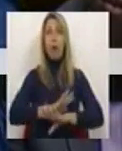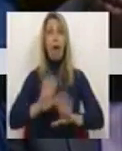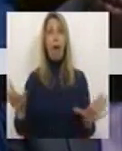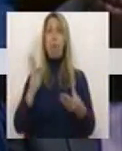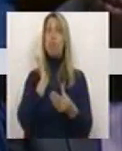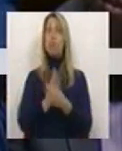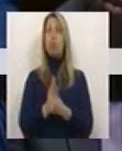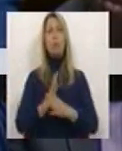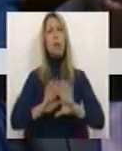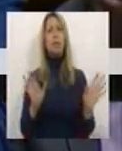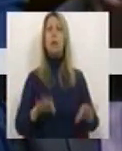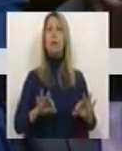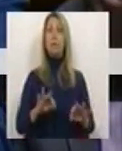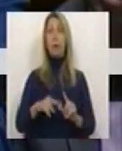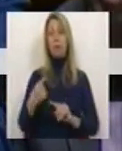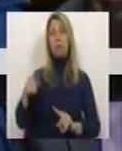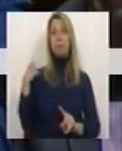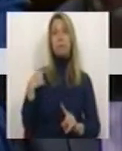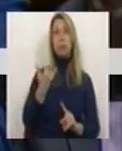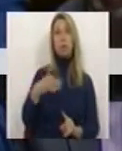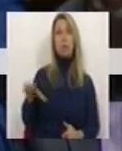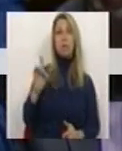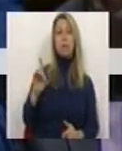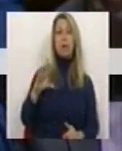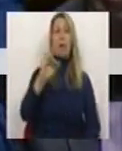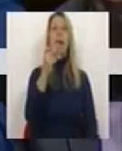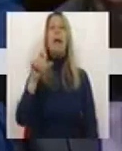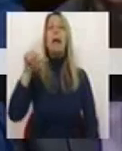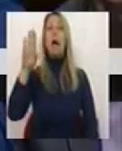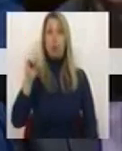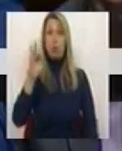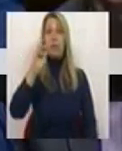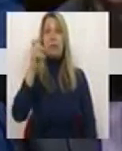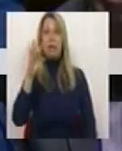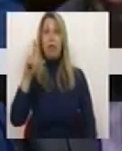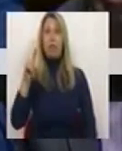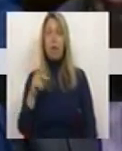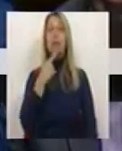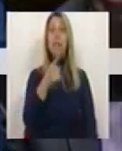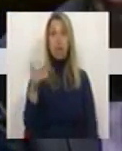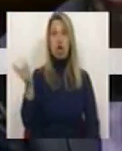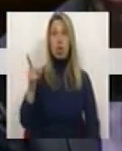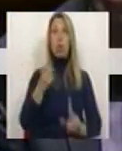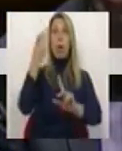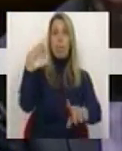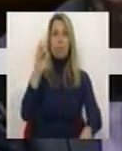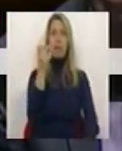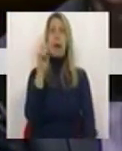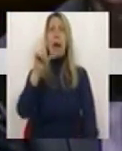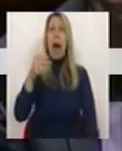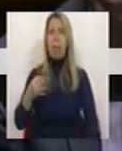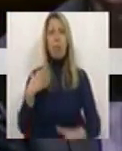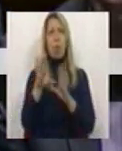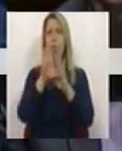como morto no final de 2016. Carlos Gomes Silva dizia em julho passado que a Galp não tinha condições